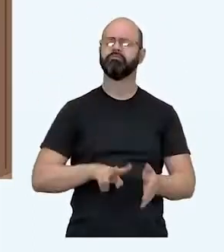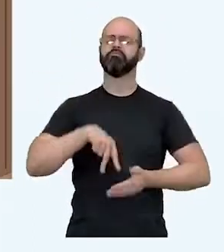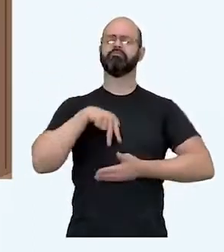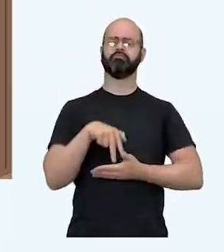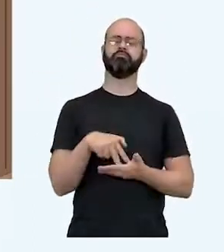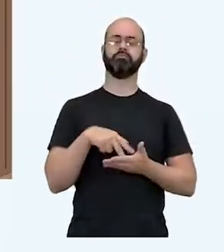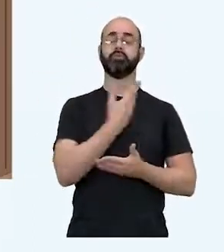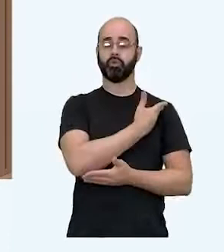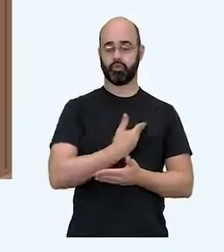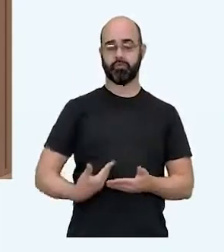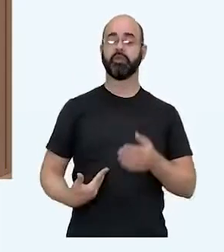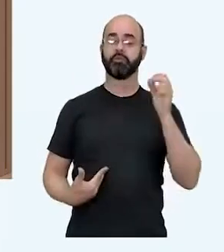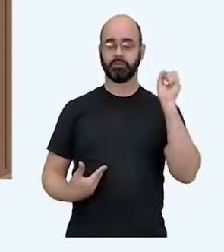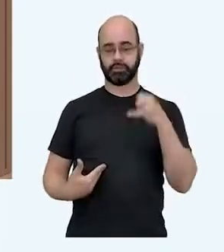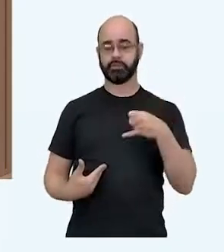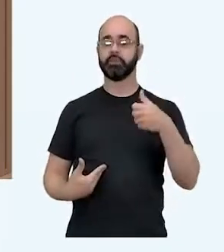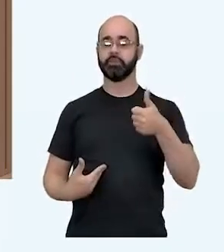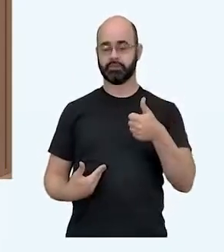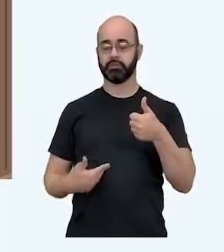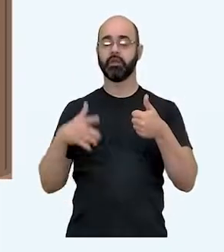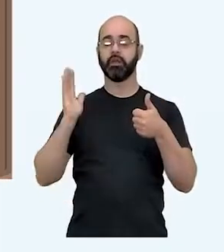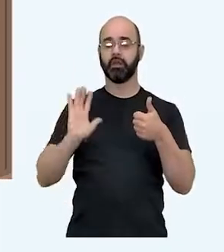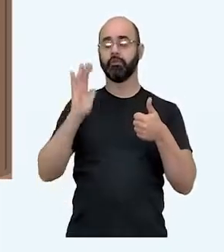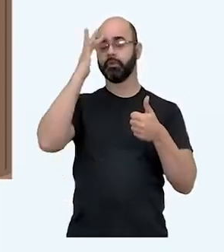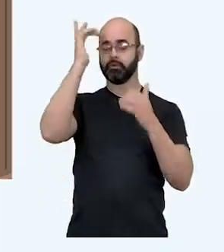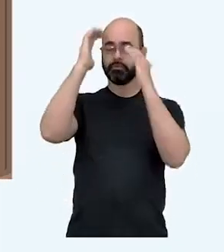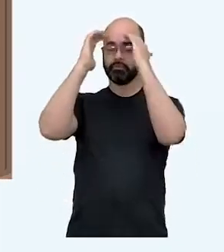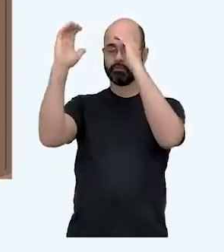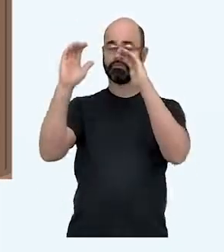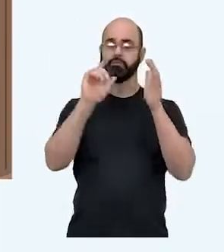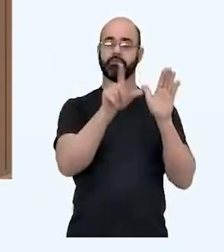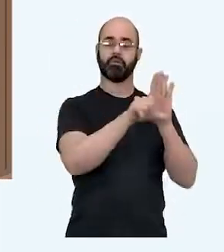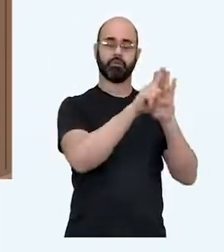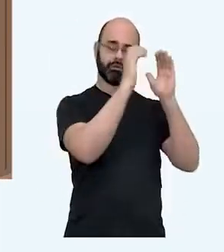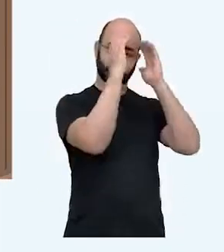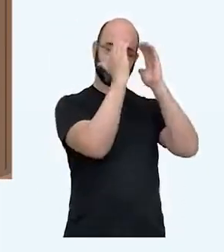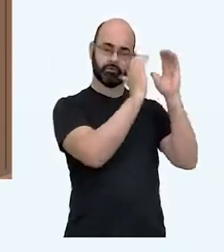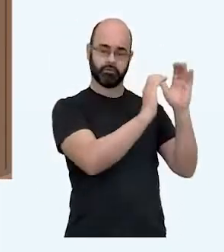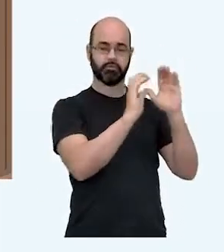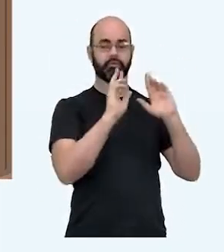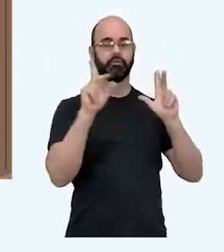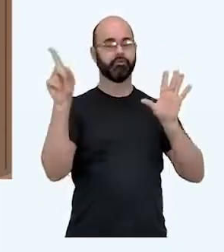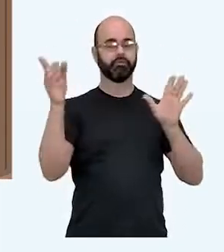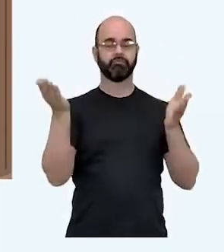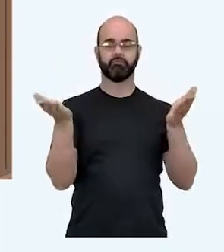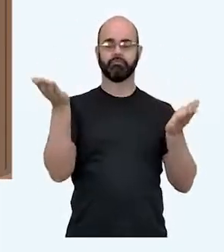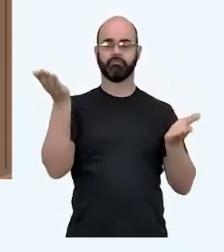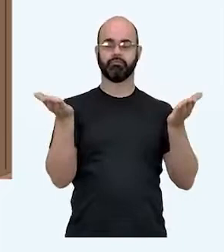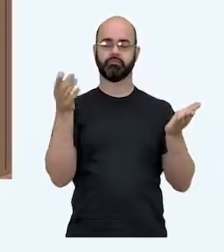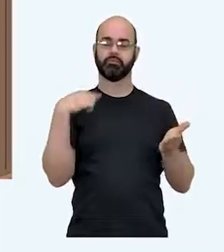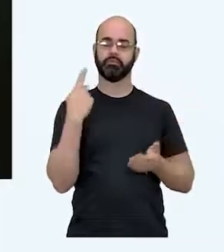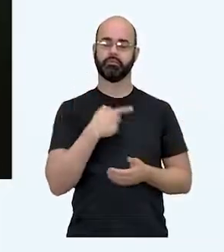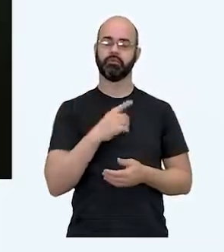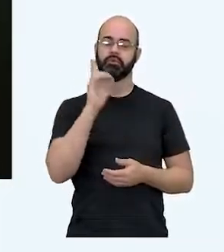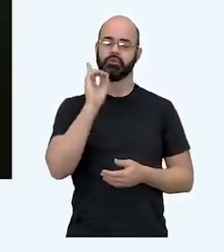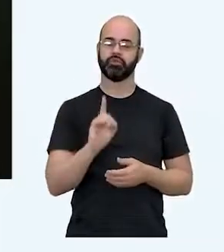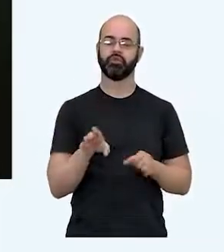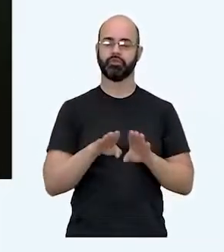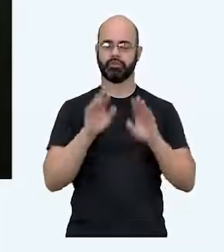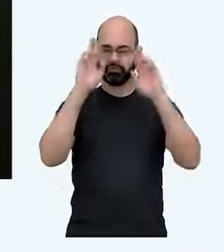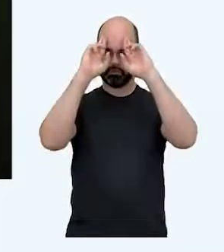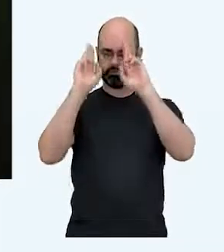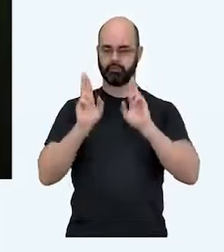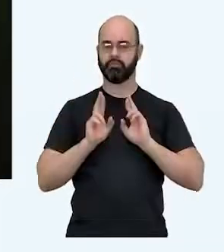governo, mas a sua obediência ao governante e às leis tem como contraponto o respeito aos seus direitos. Não